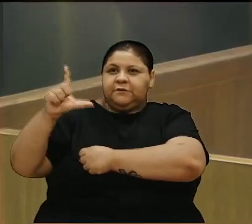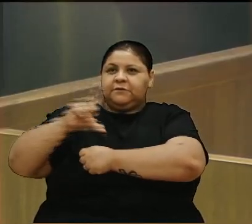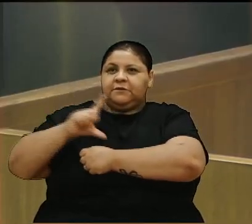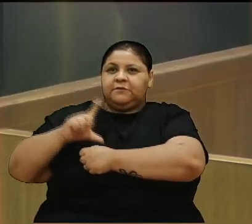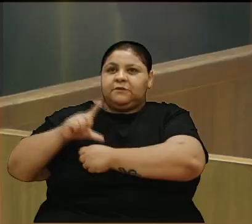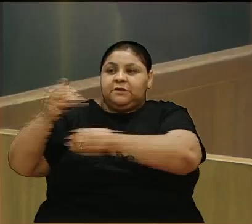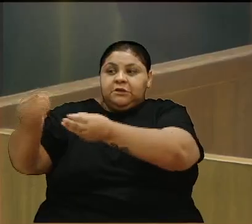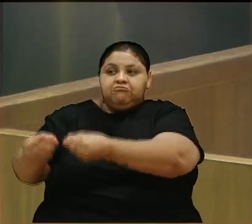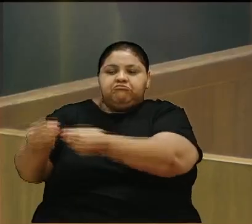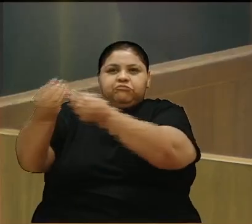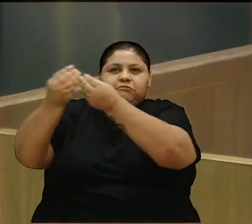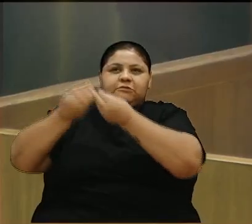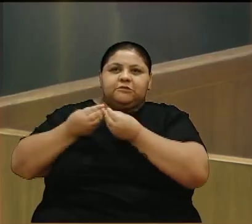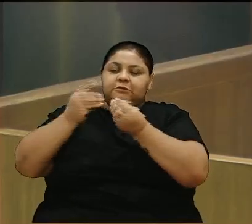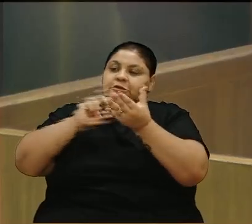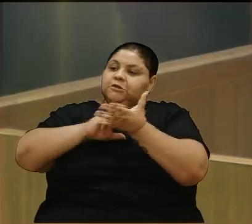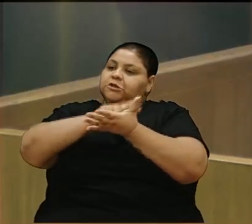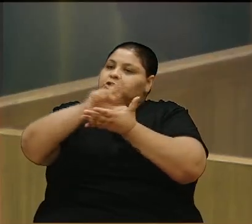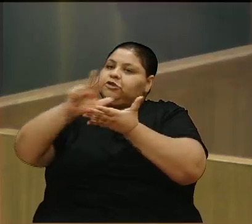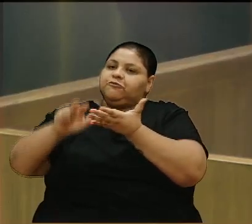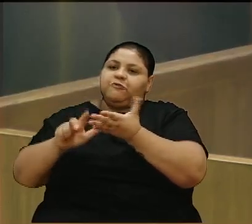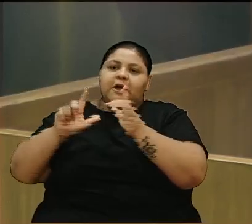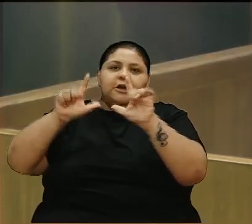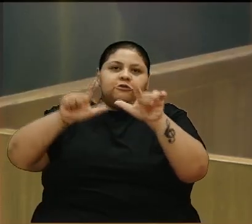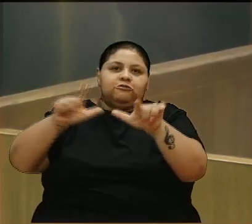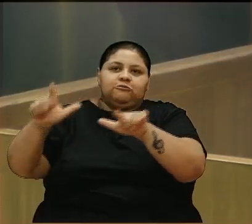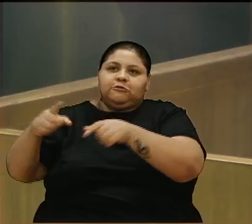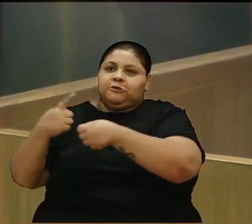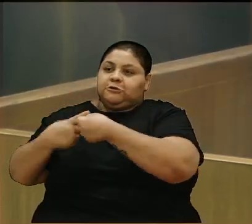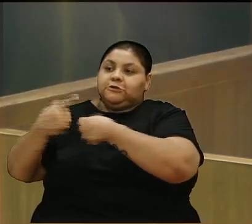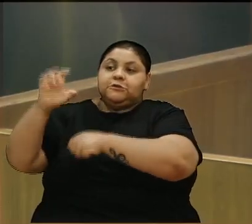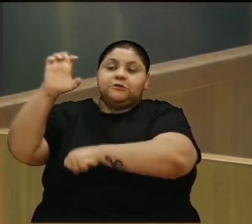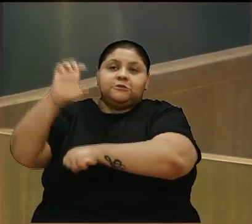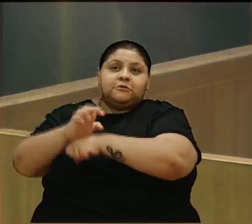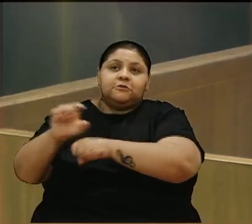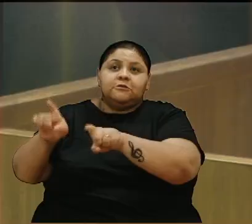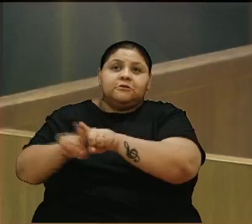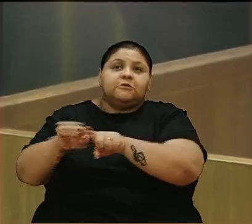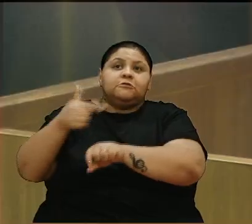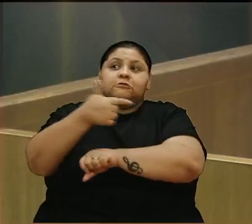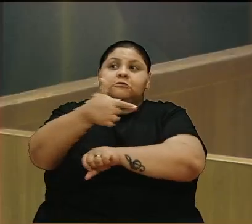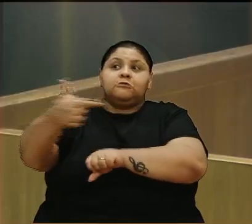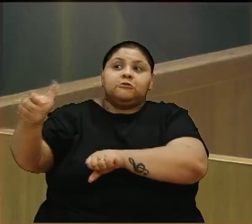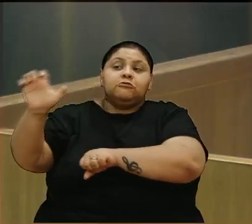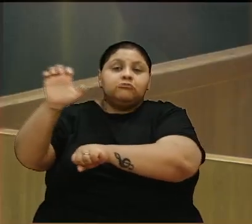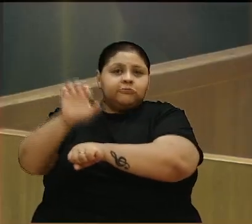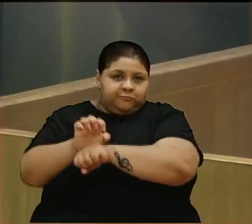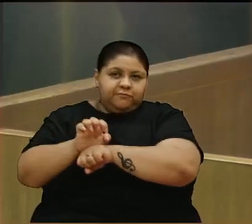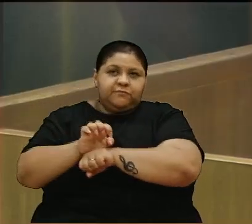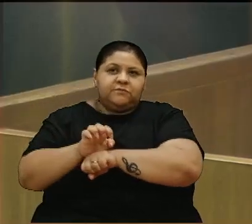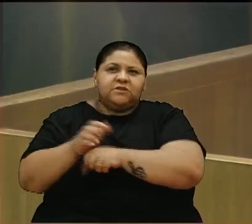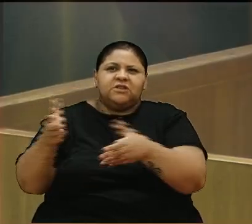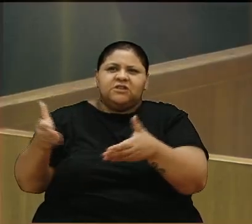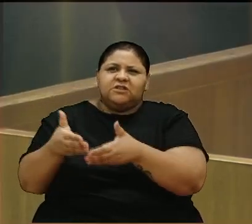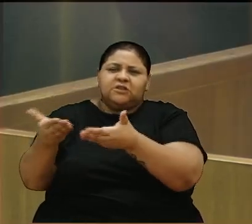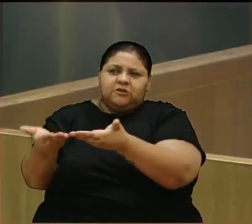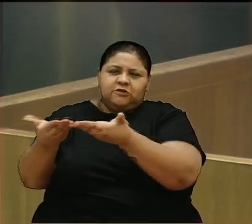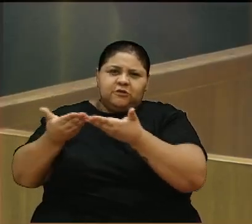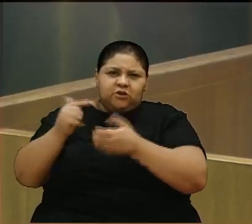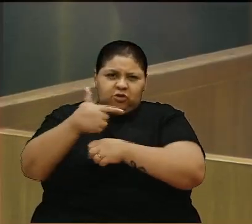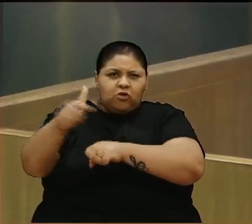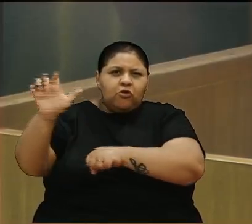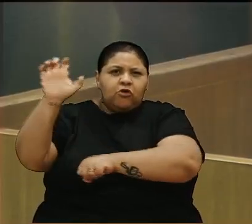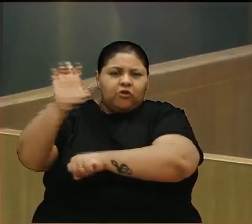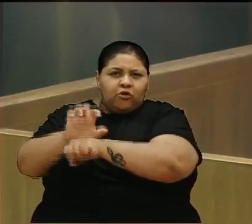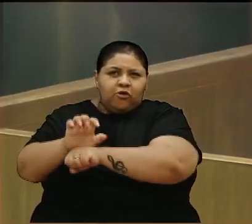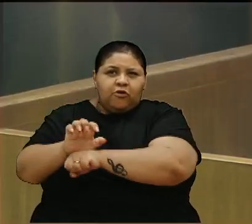recebido doações de várias partes, de outras cidades do estado e também de outros estados, inclusive. Já receberam de vários outros